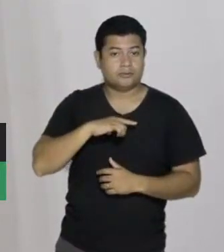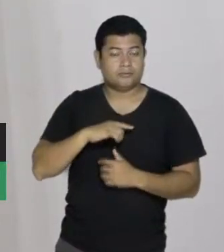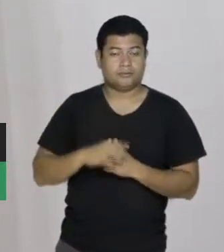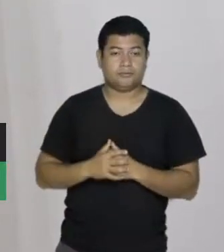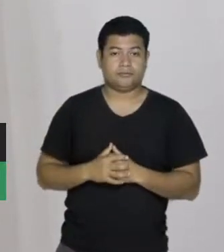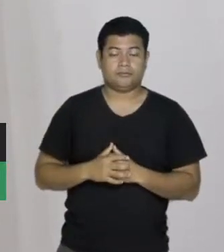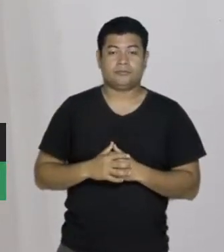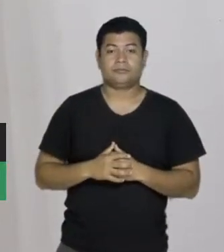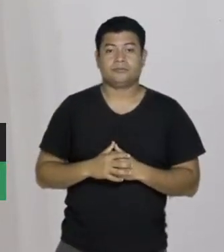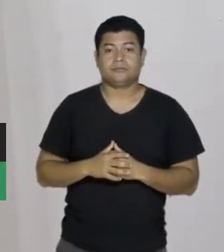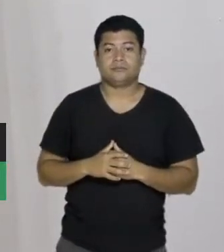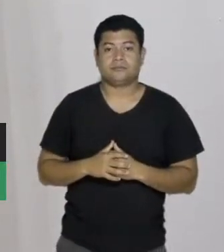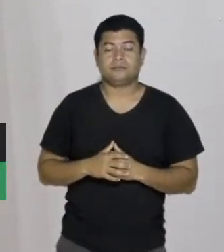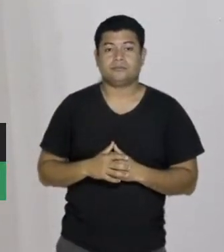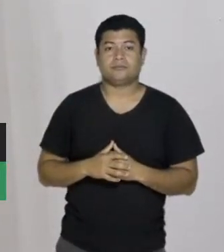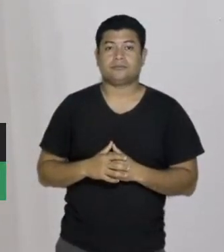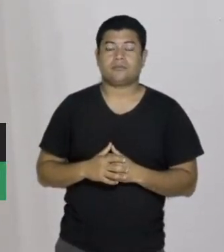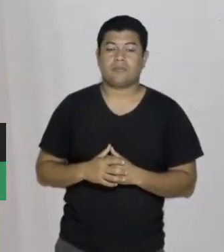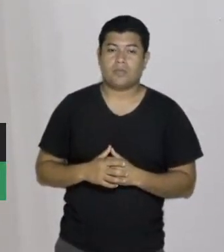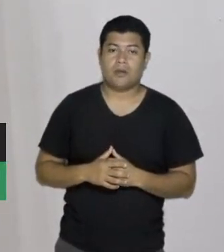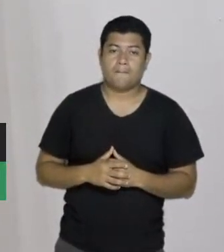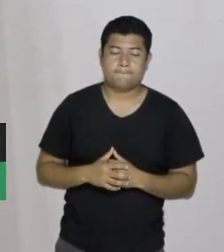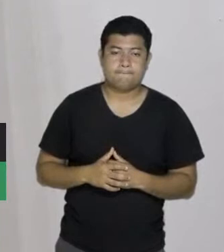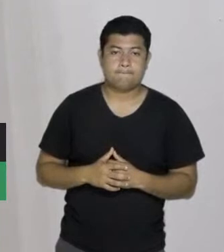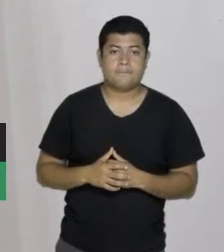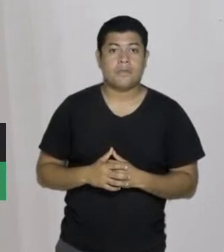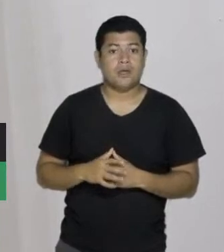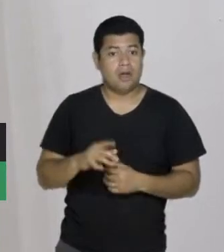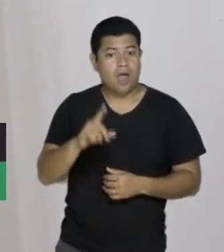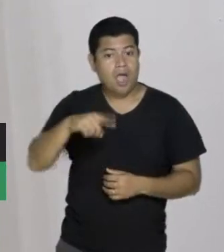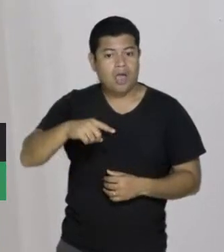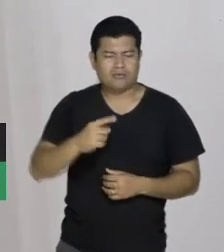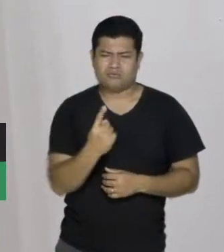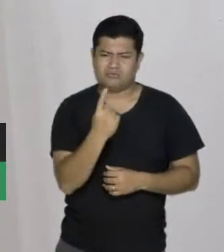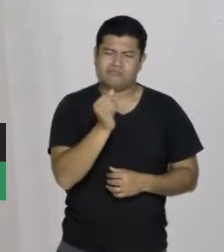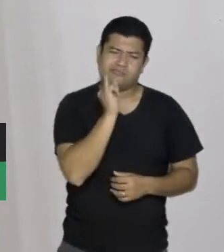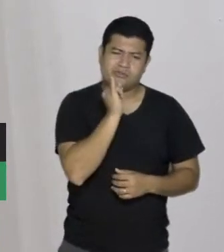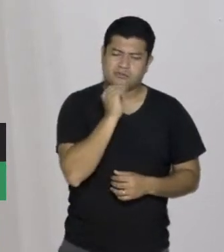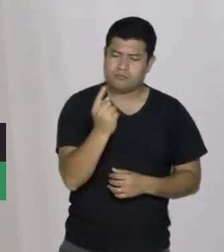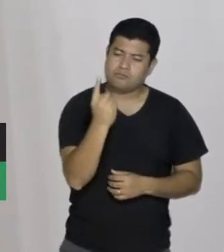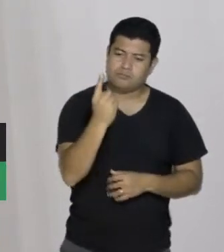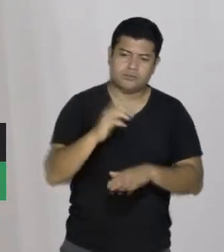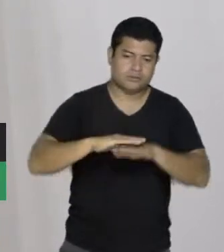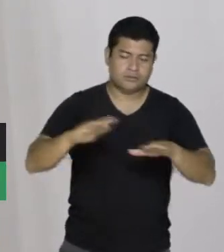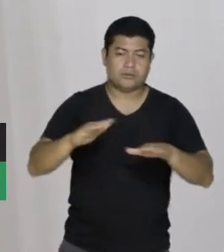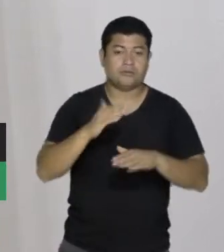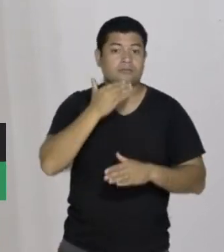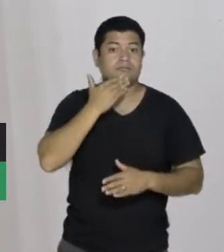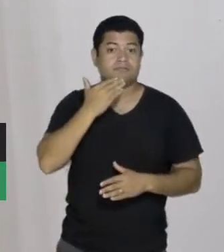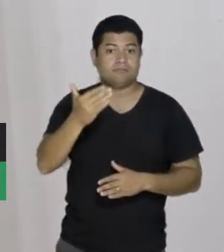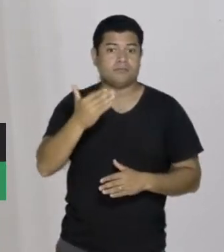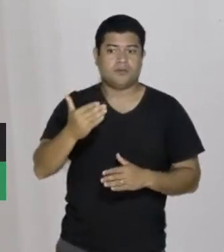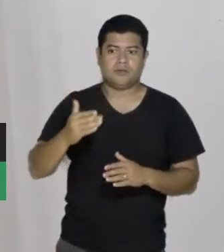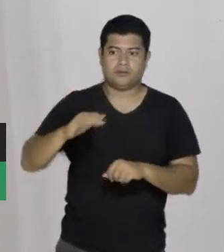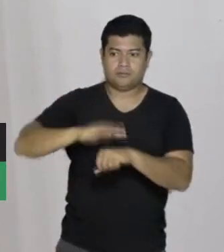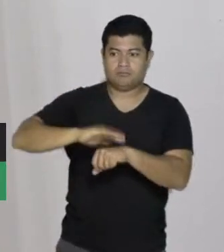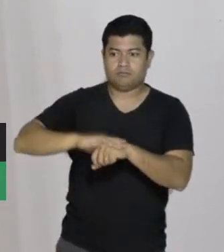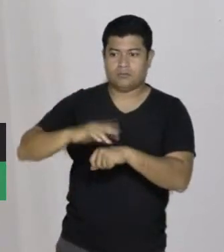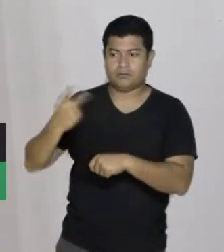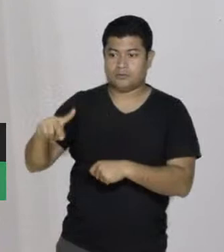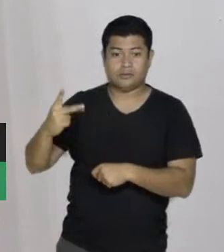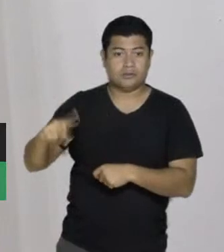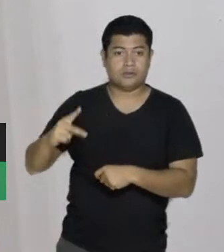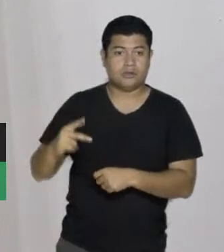então essa seria uma das grandes reivindicações dos 32